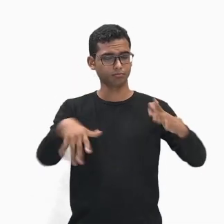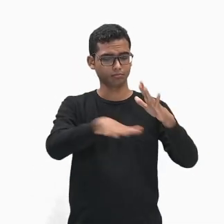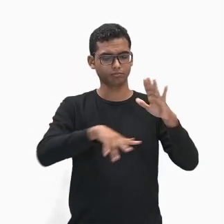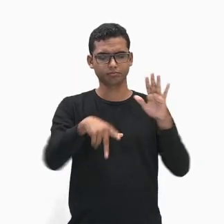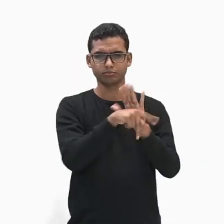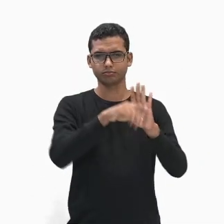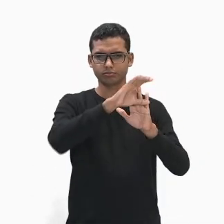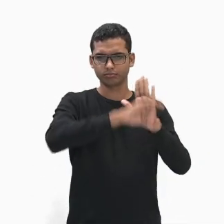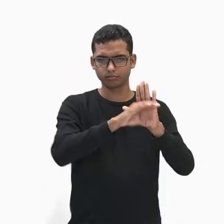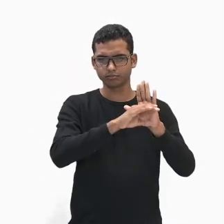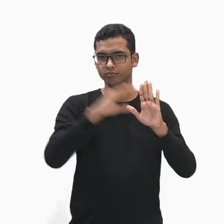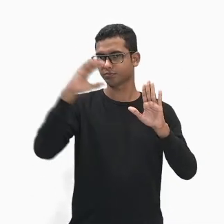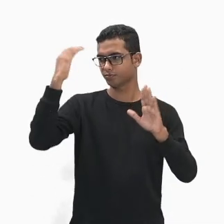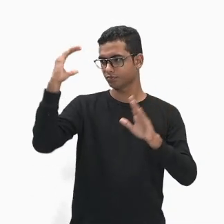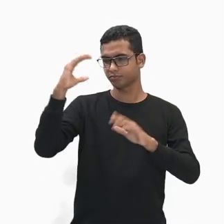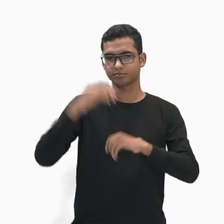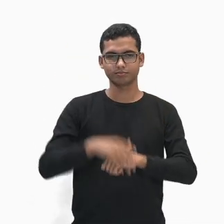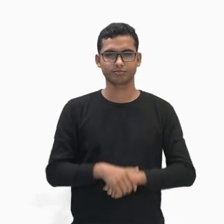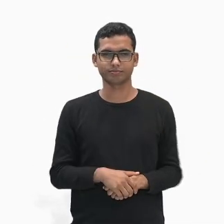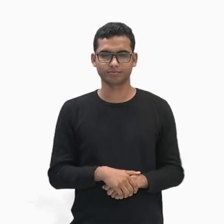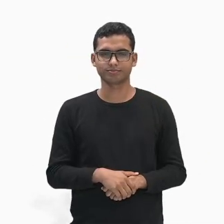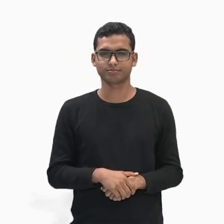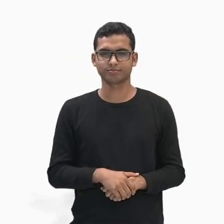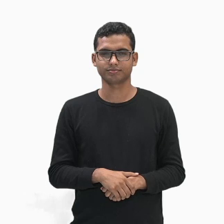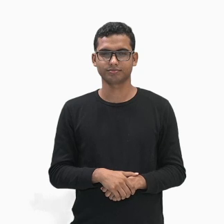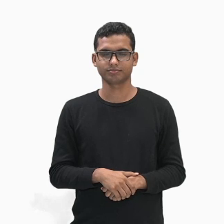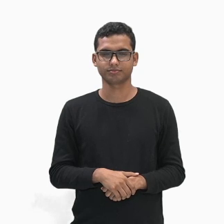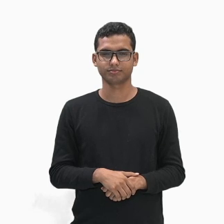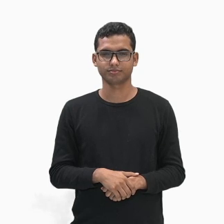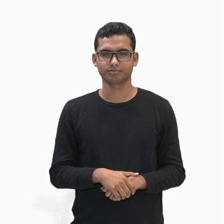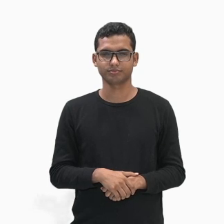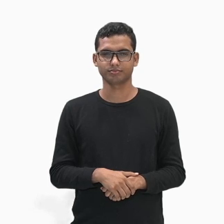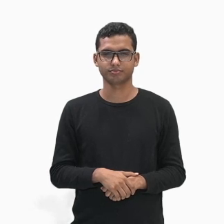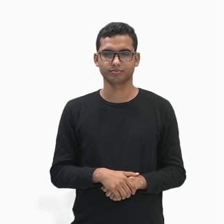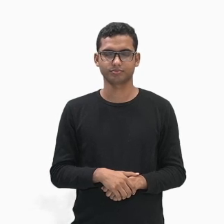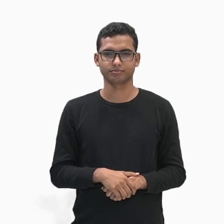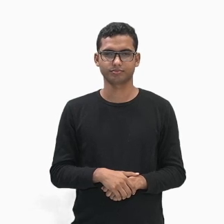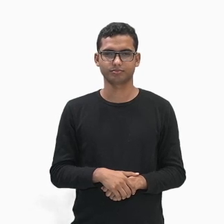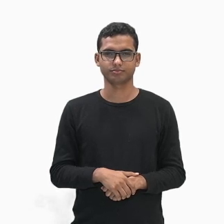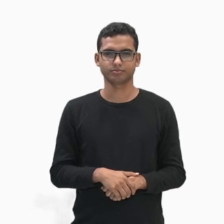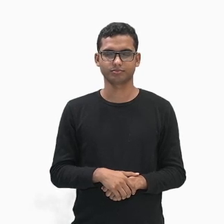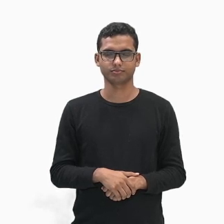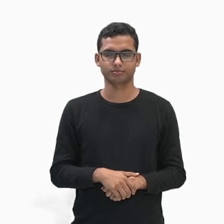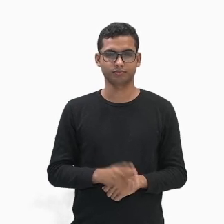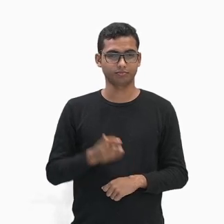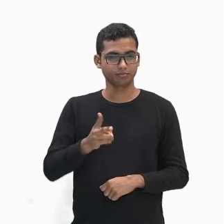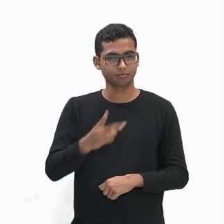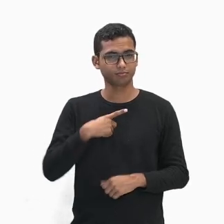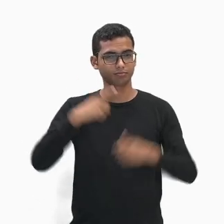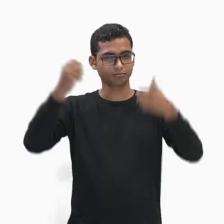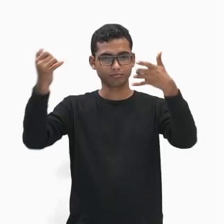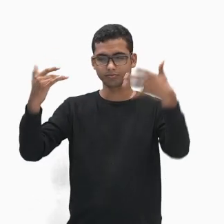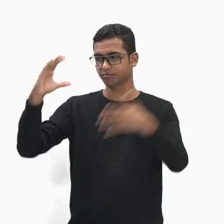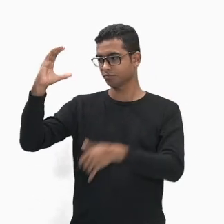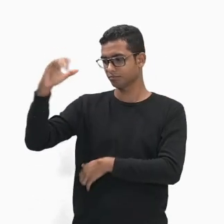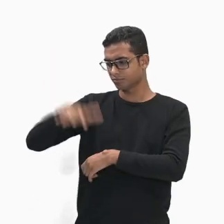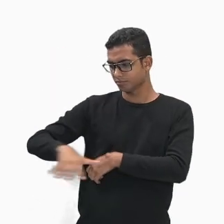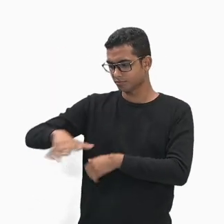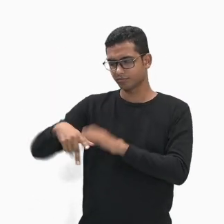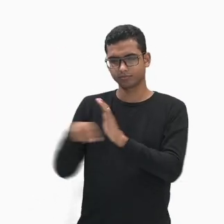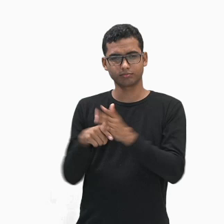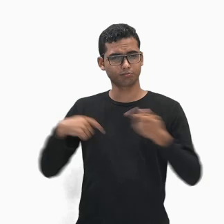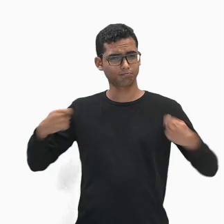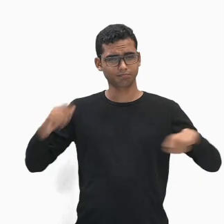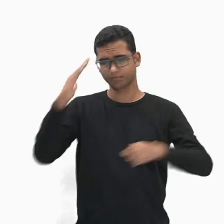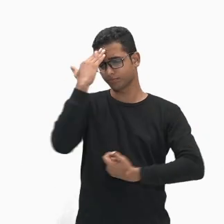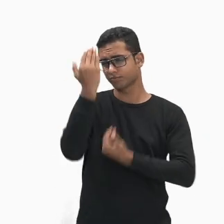científica. Toda vez que se falar em explicação científica, eu preciso entender que